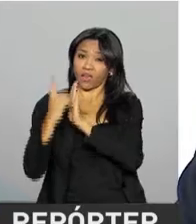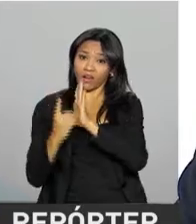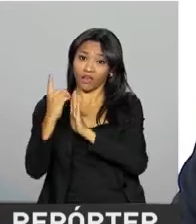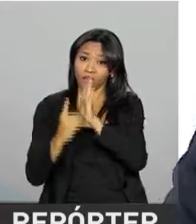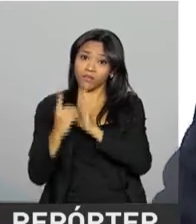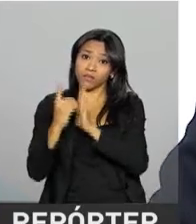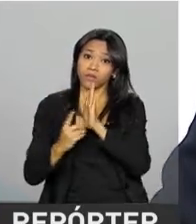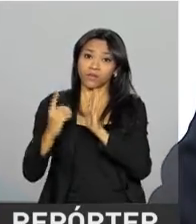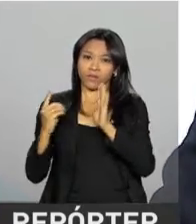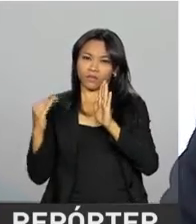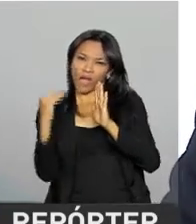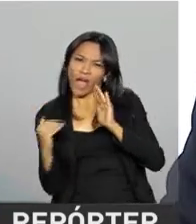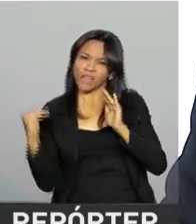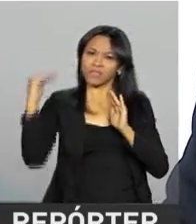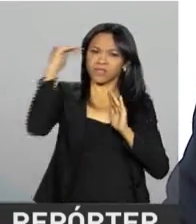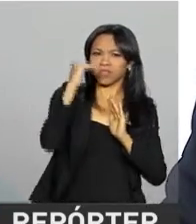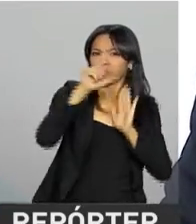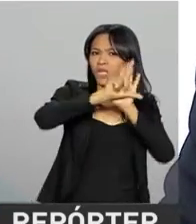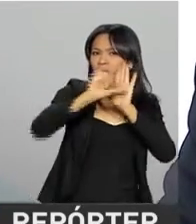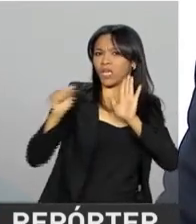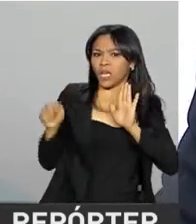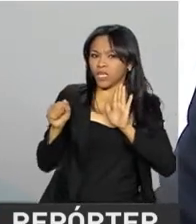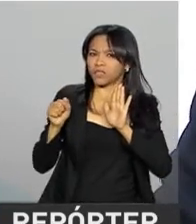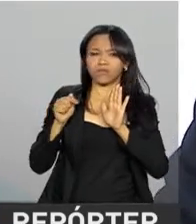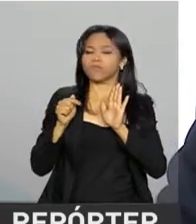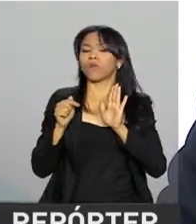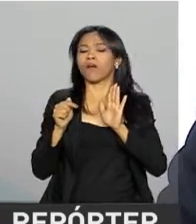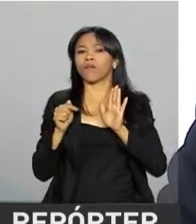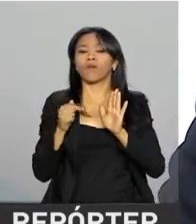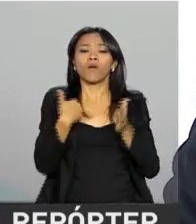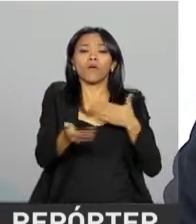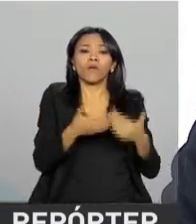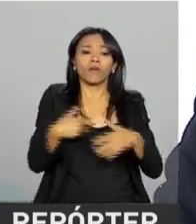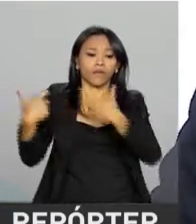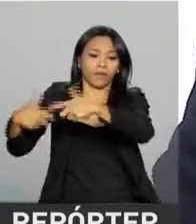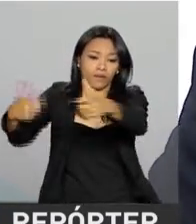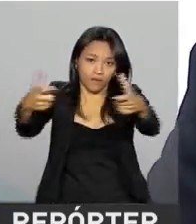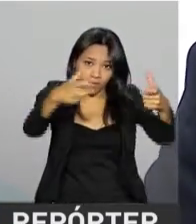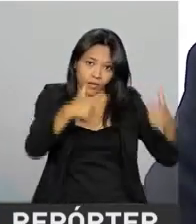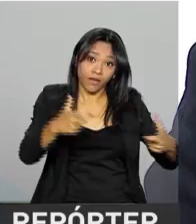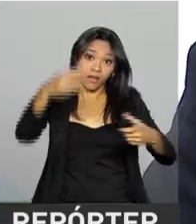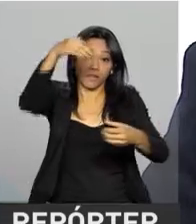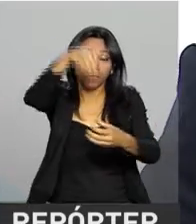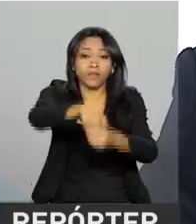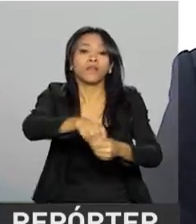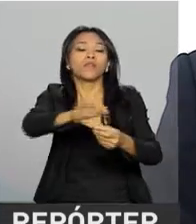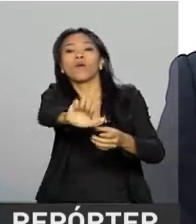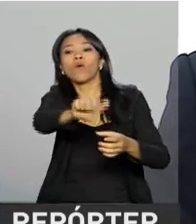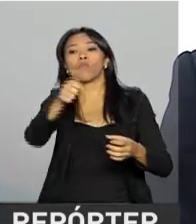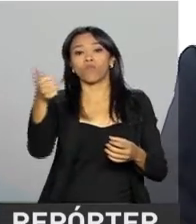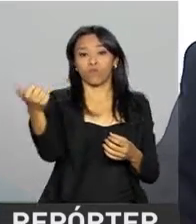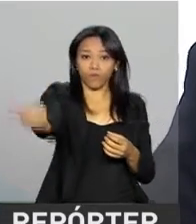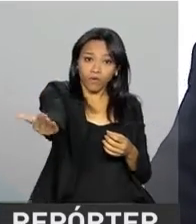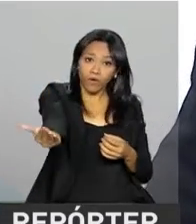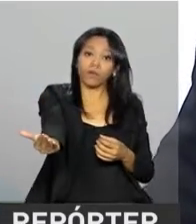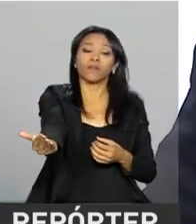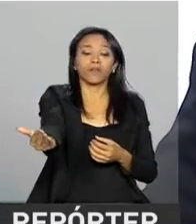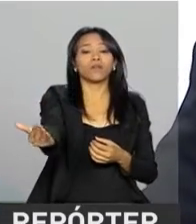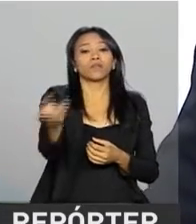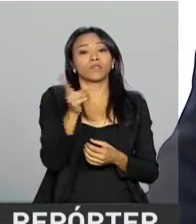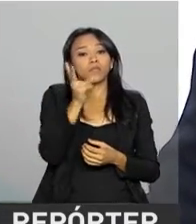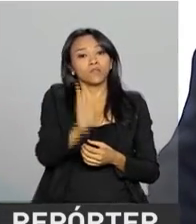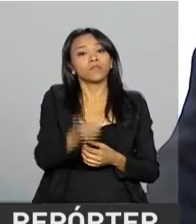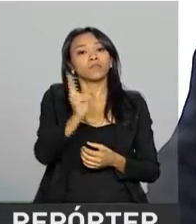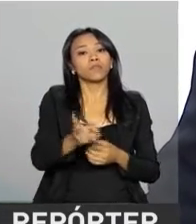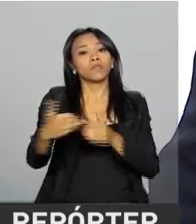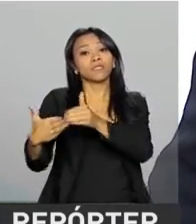sobrepor a uma legislação, a uma lei. Então, qualquer área, dentro ou fora da Renca, está sujeita à legislação